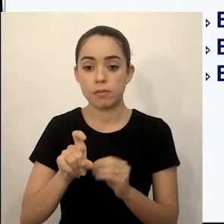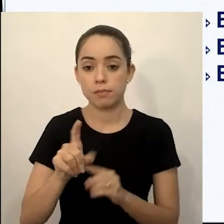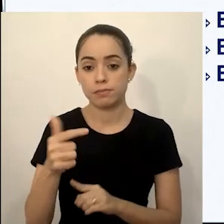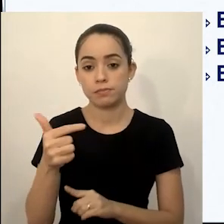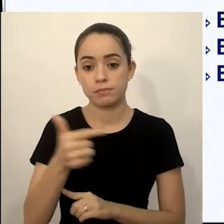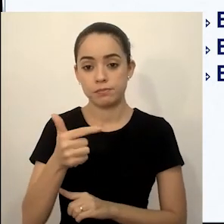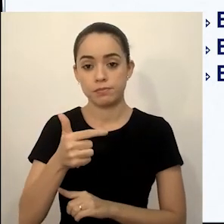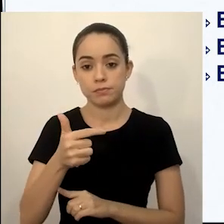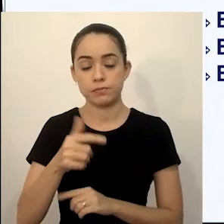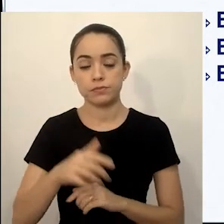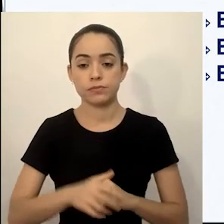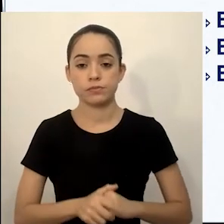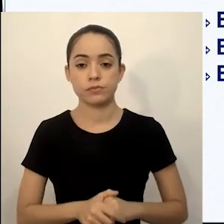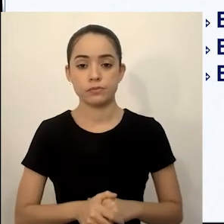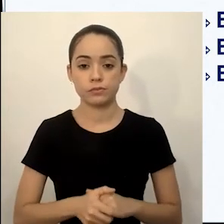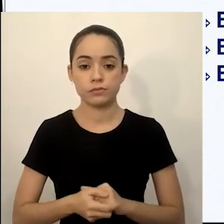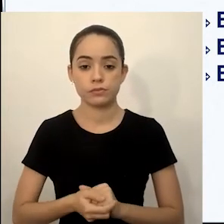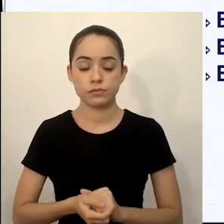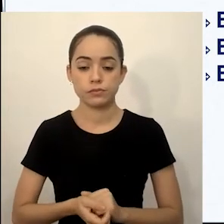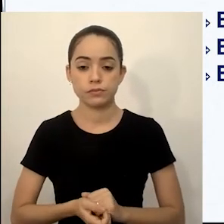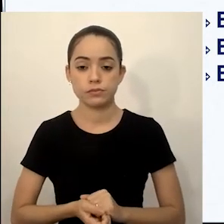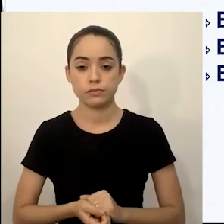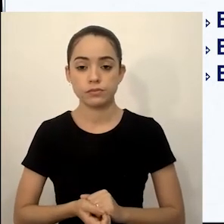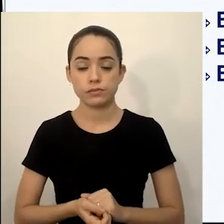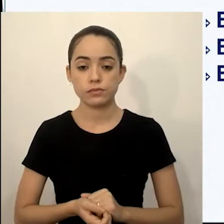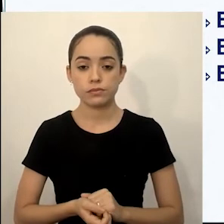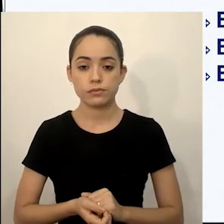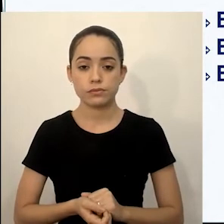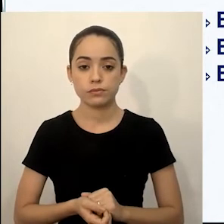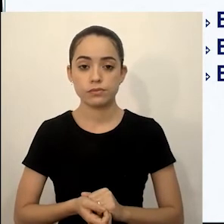espermatócitos secundários.